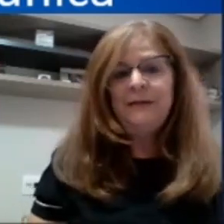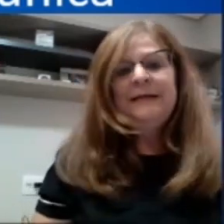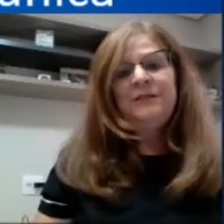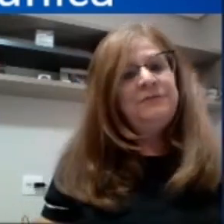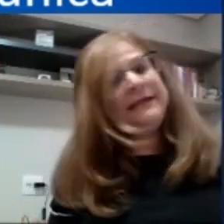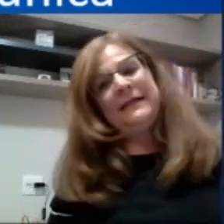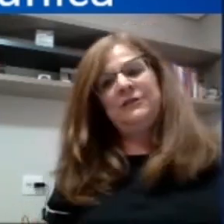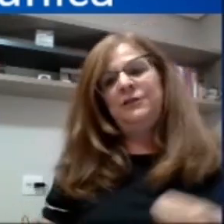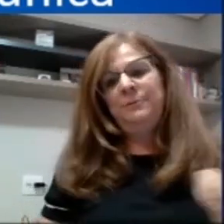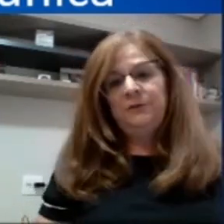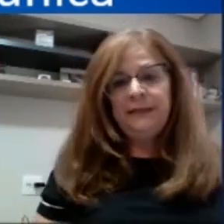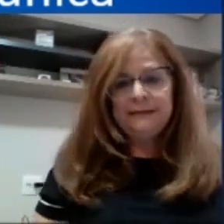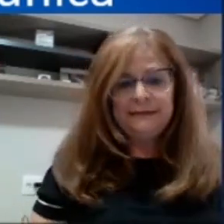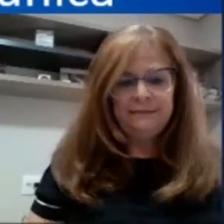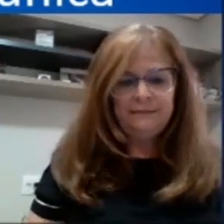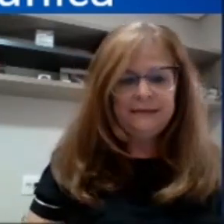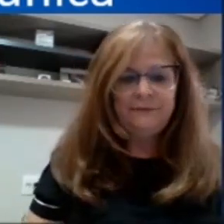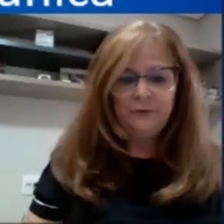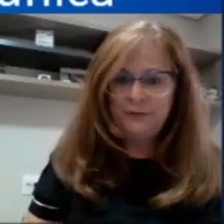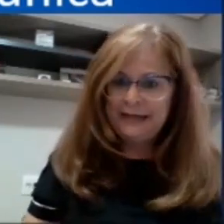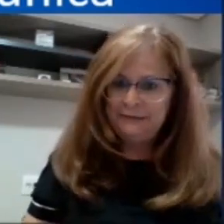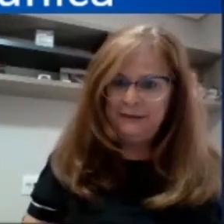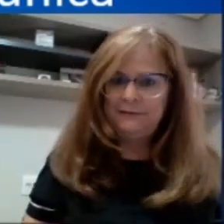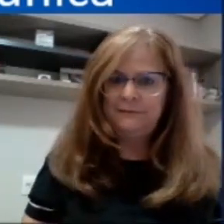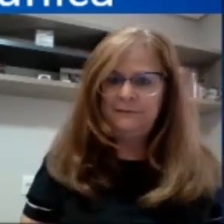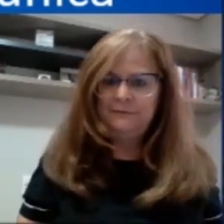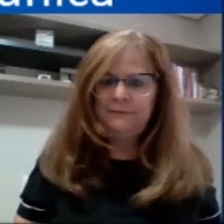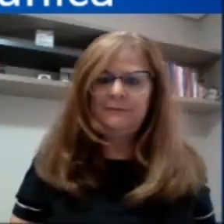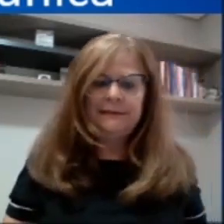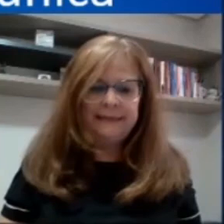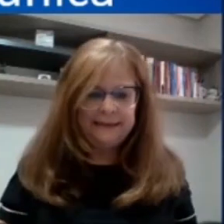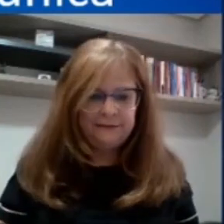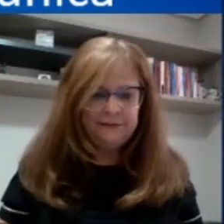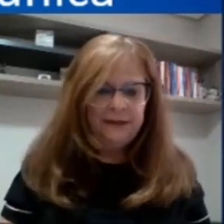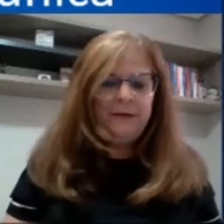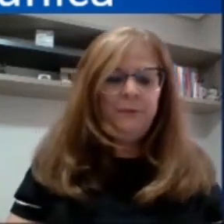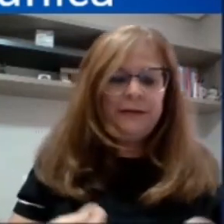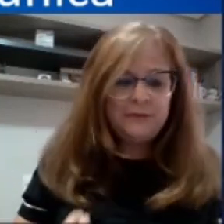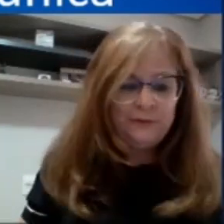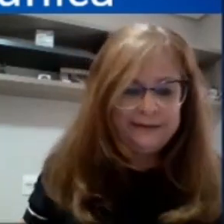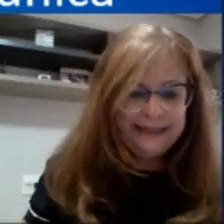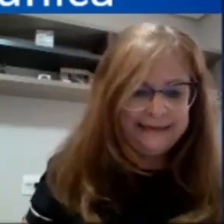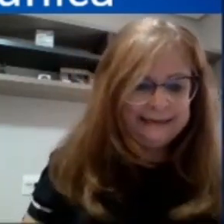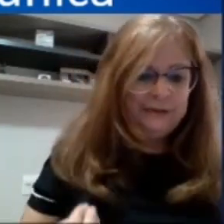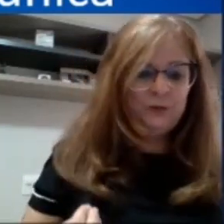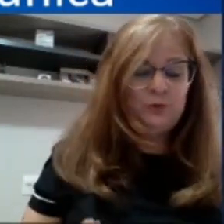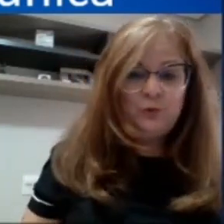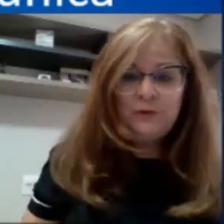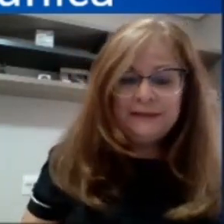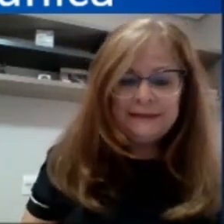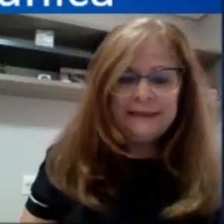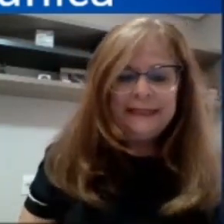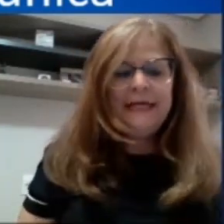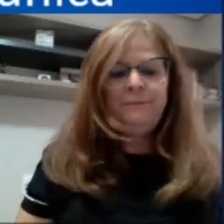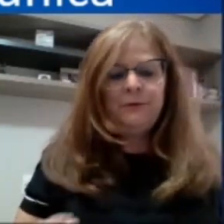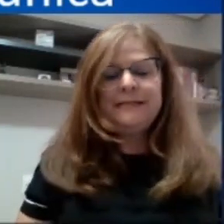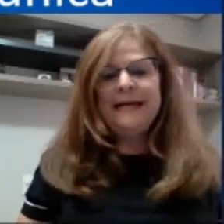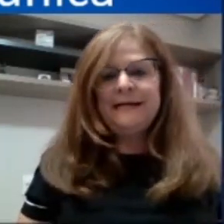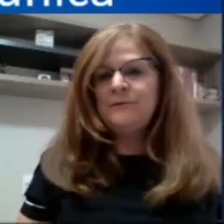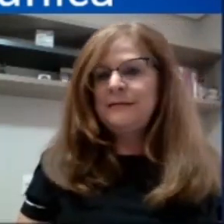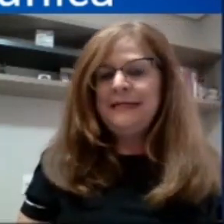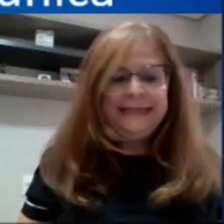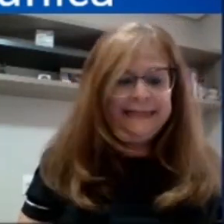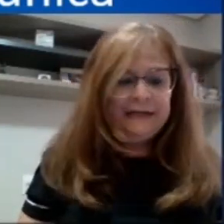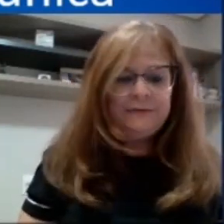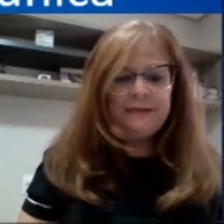gramatical diferente da de português. Ficou claro isso, certo? Pois contém, então, estruturas e